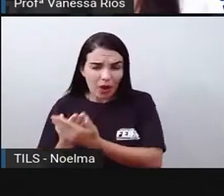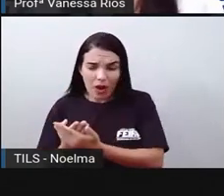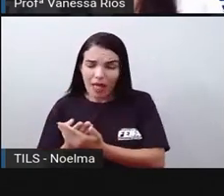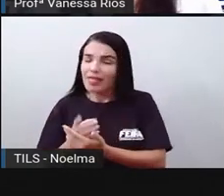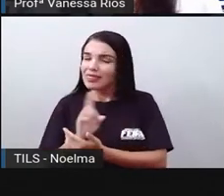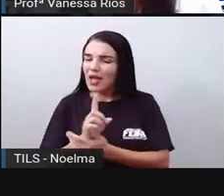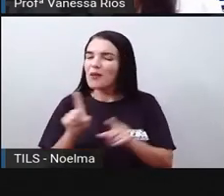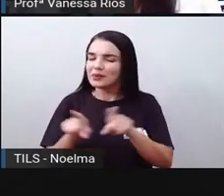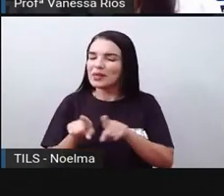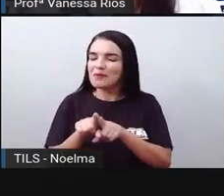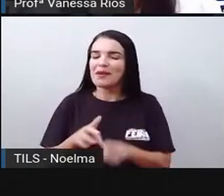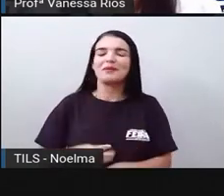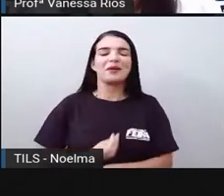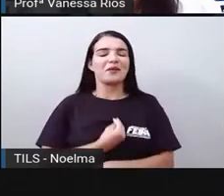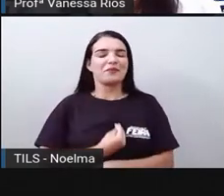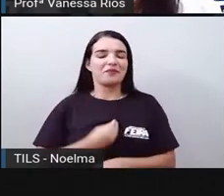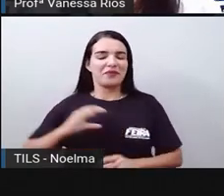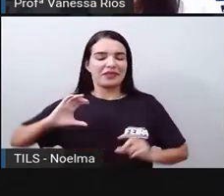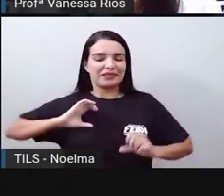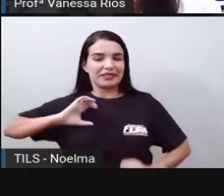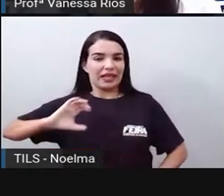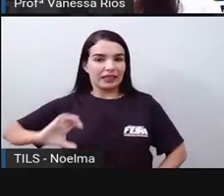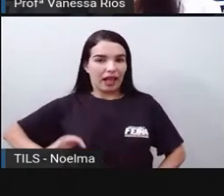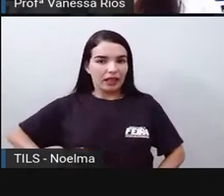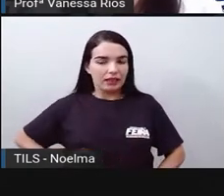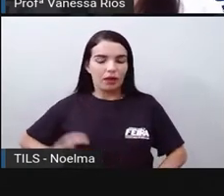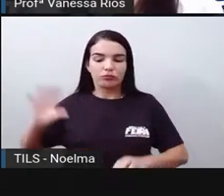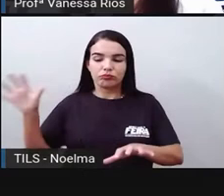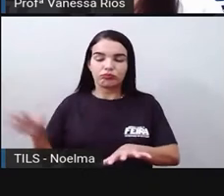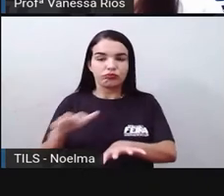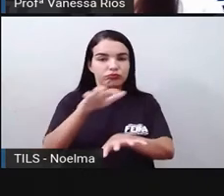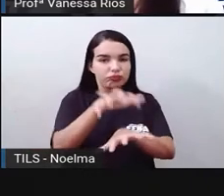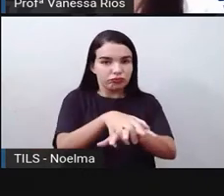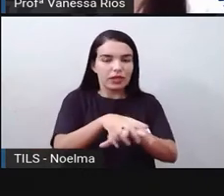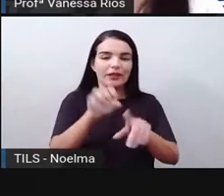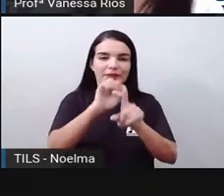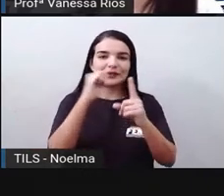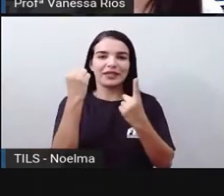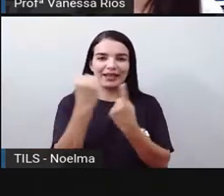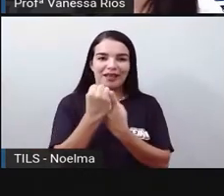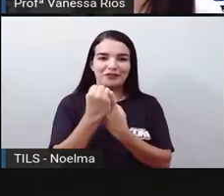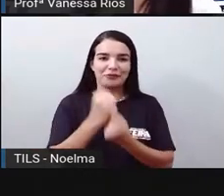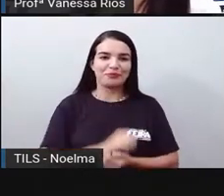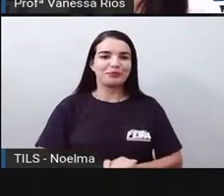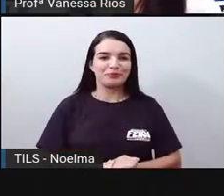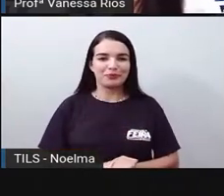mas também enquanto cidadão aí inserido no meio social.